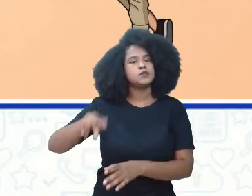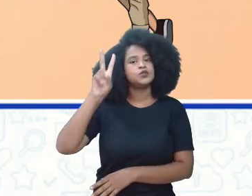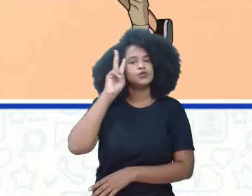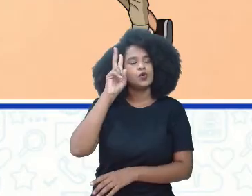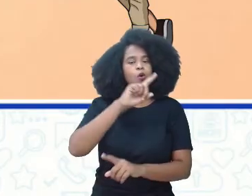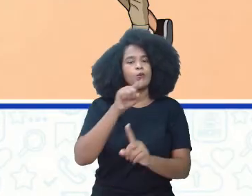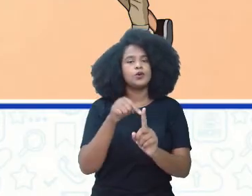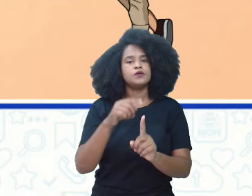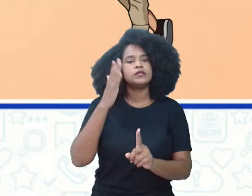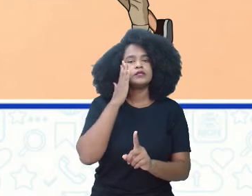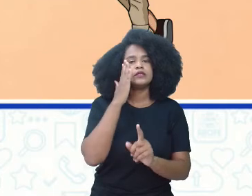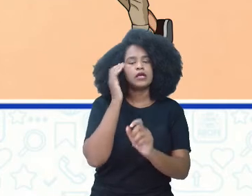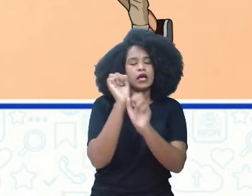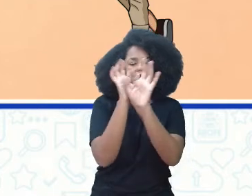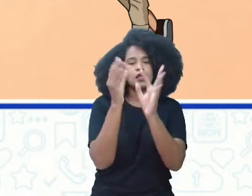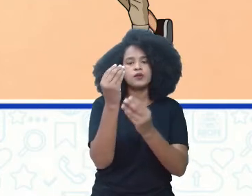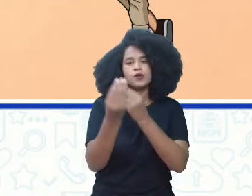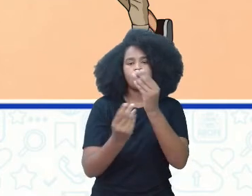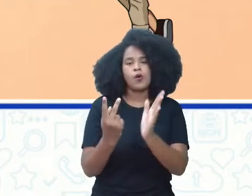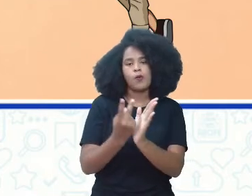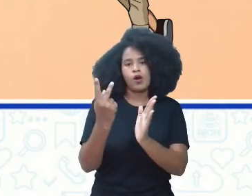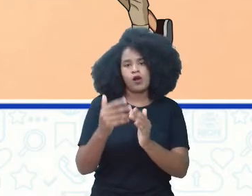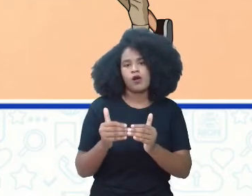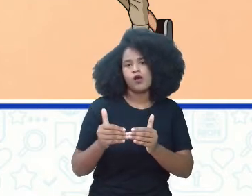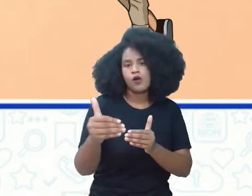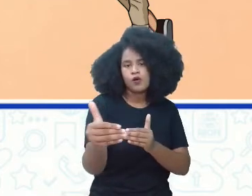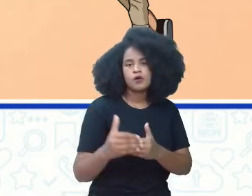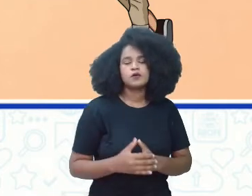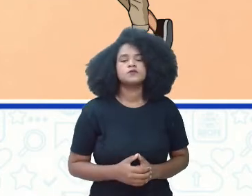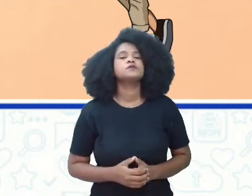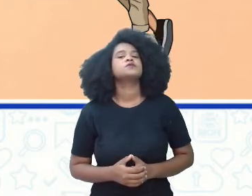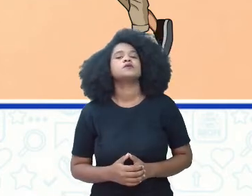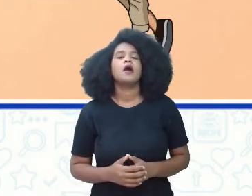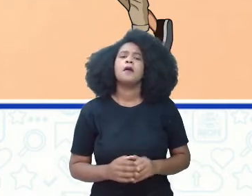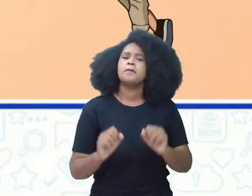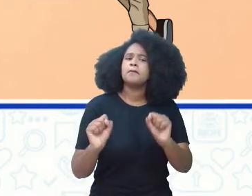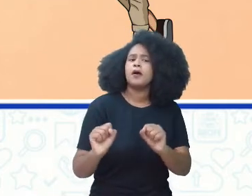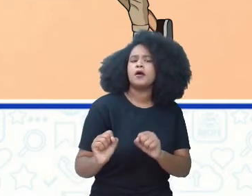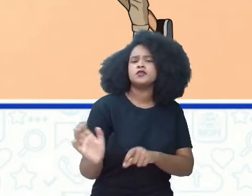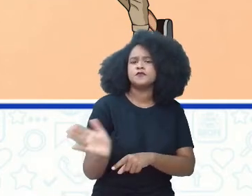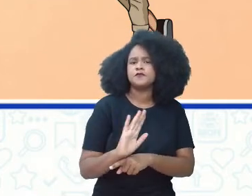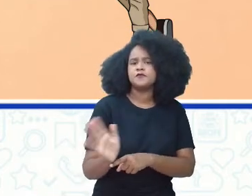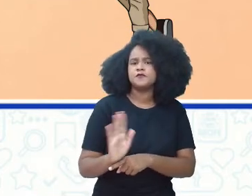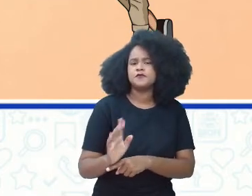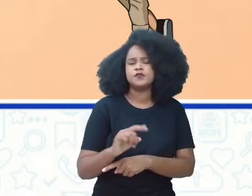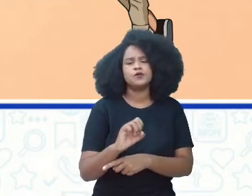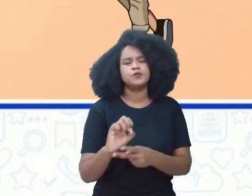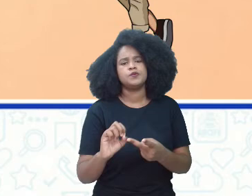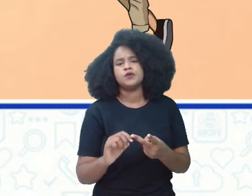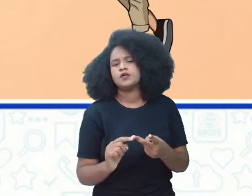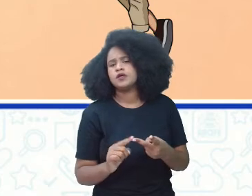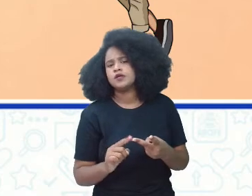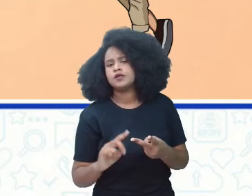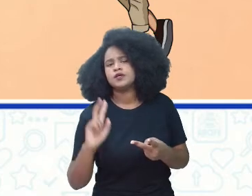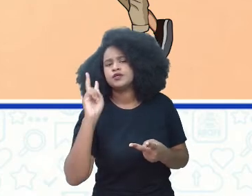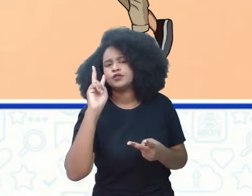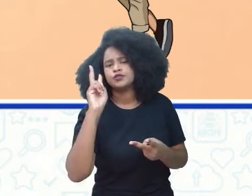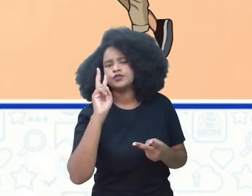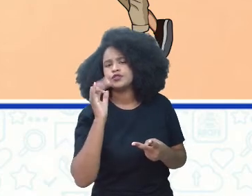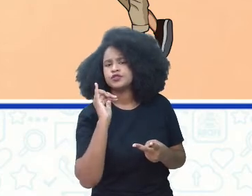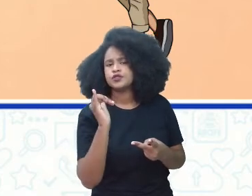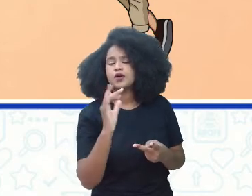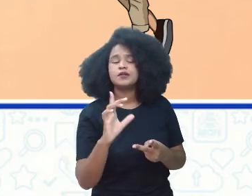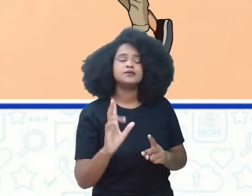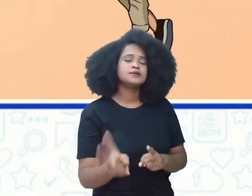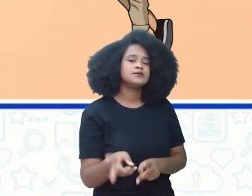a compreensão da ação. Então, em um filme contado, né, em uma história narrada, tem